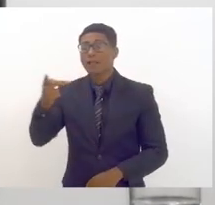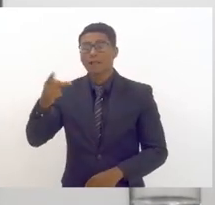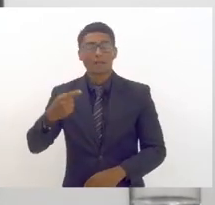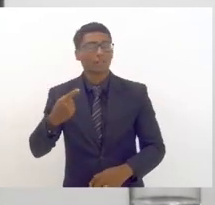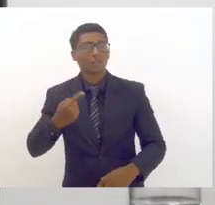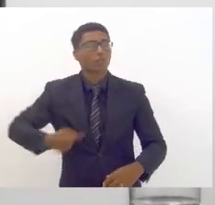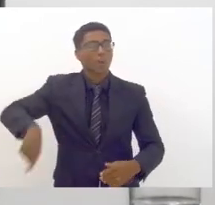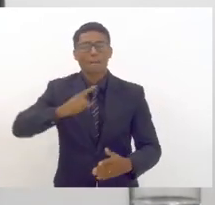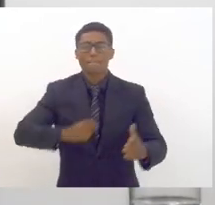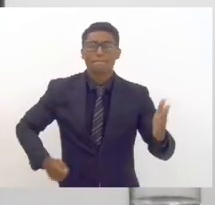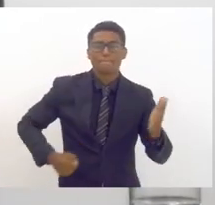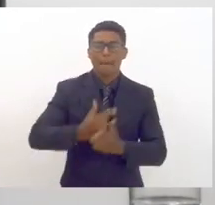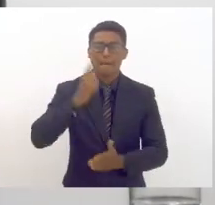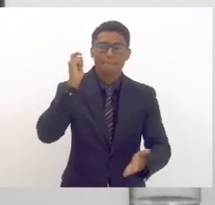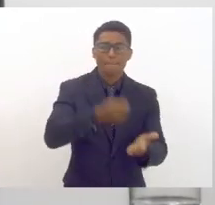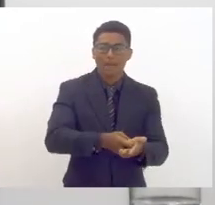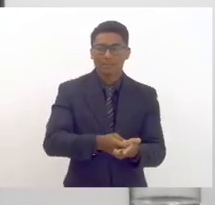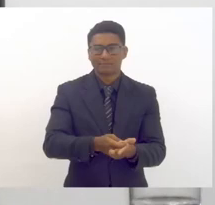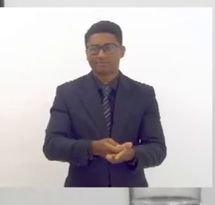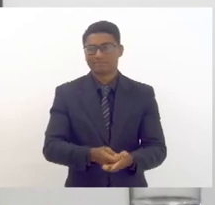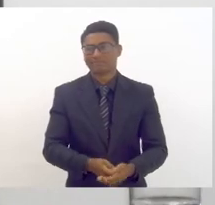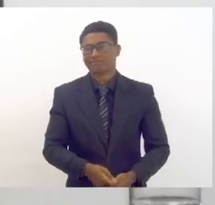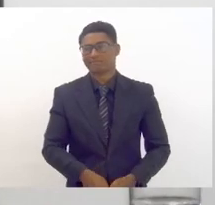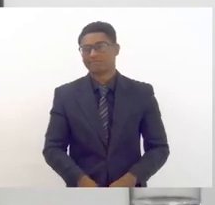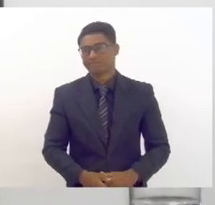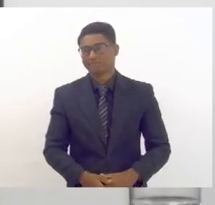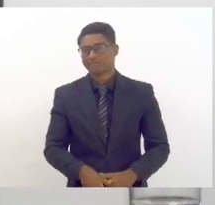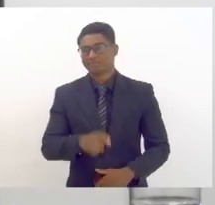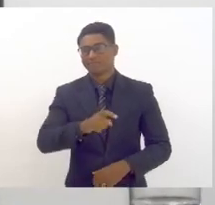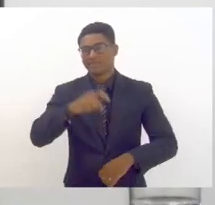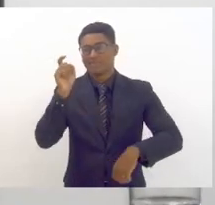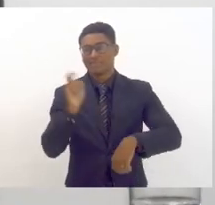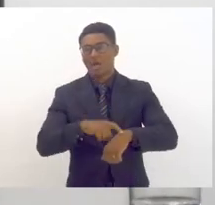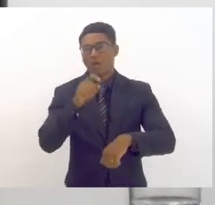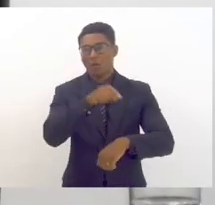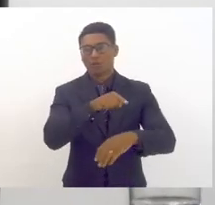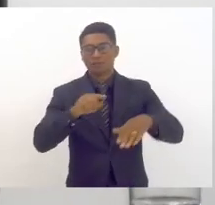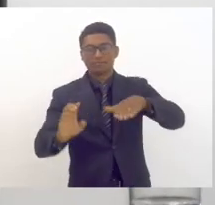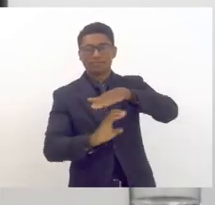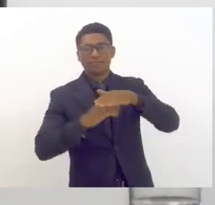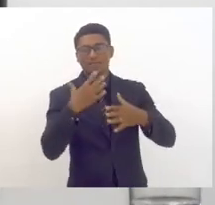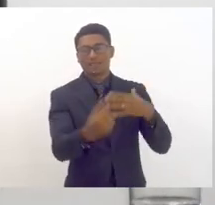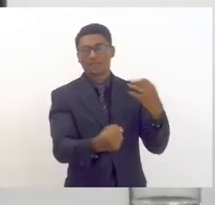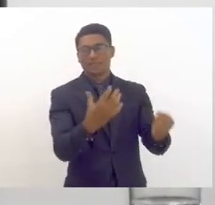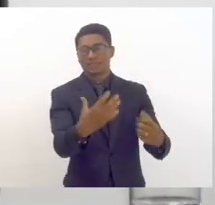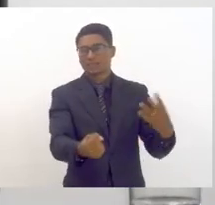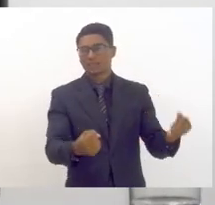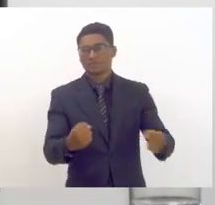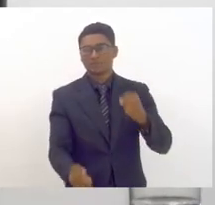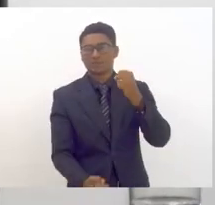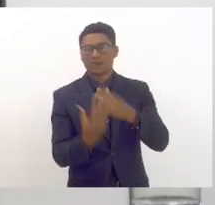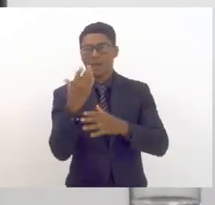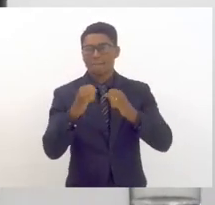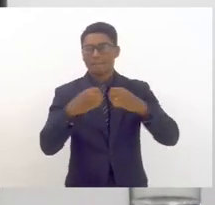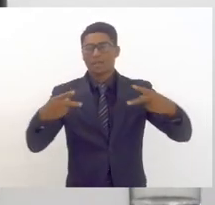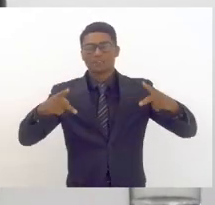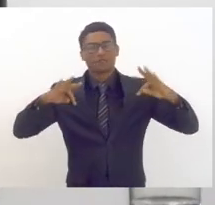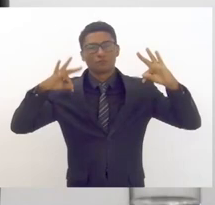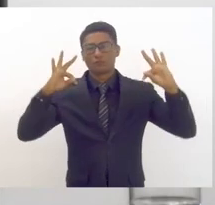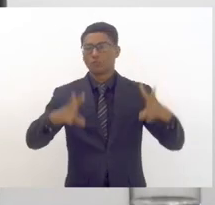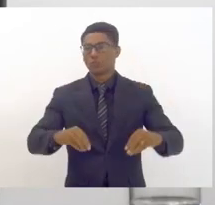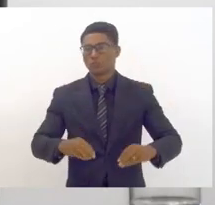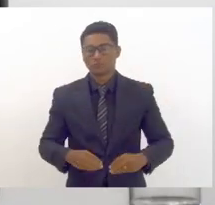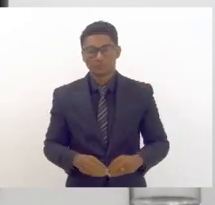e traria lá o técnico, na hora já criaria o aplicativo, criariam tudo,